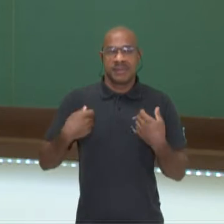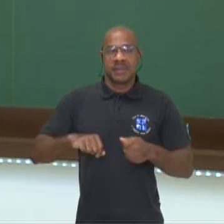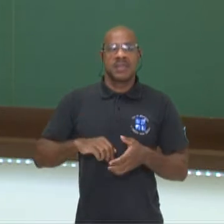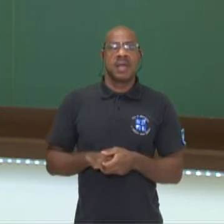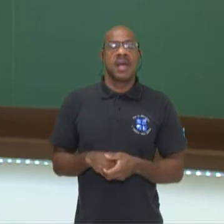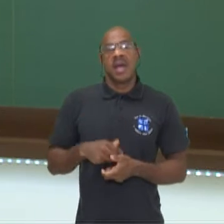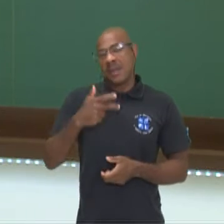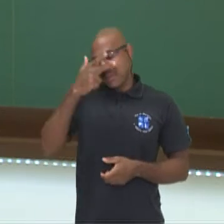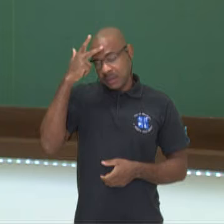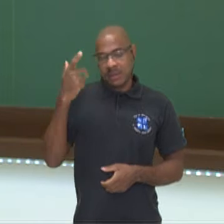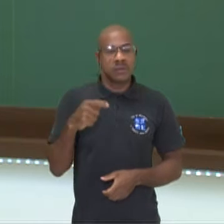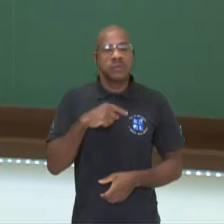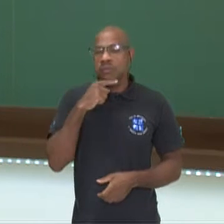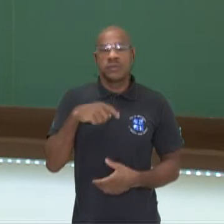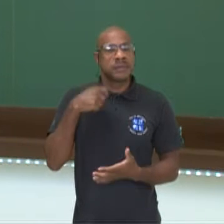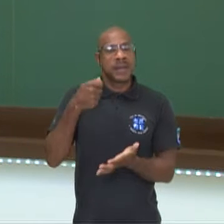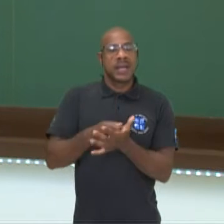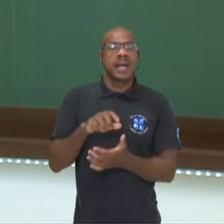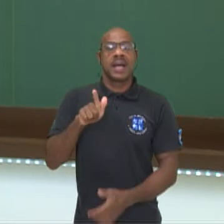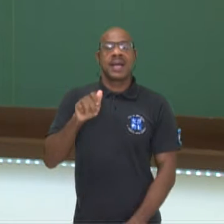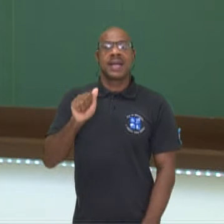muitas pessoas não podiam pagar o gás.